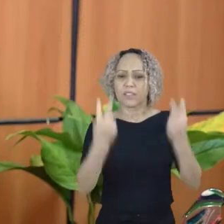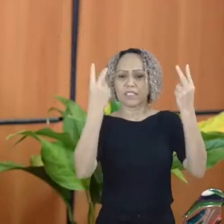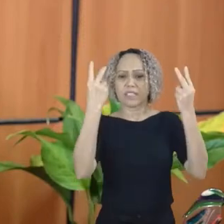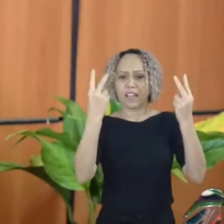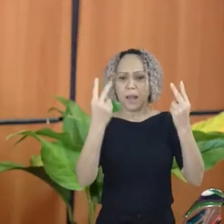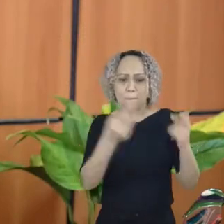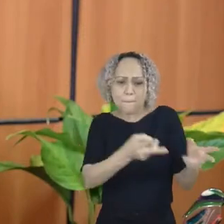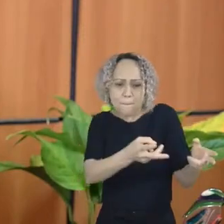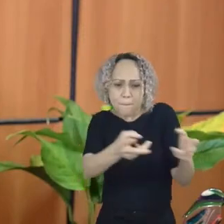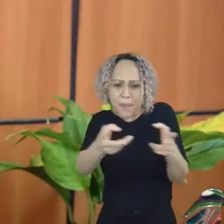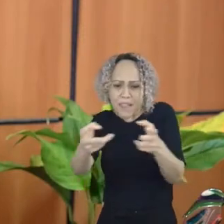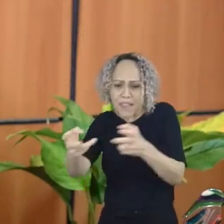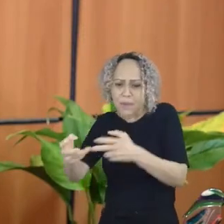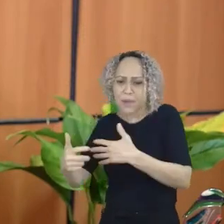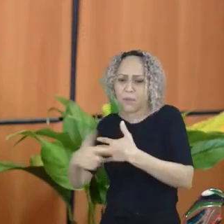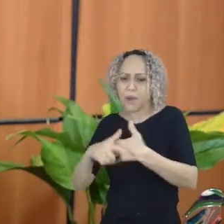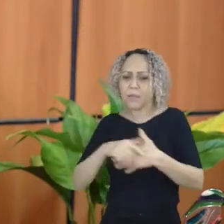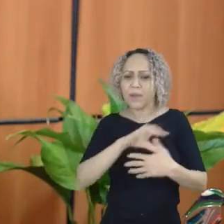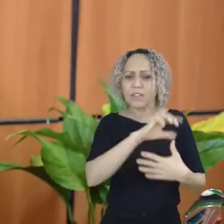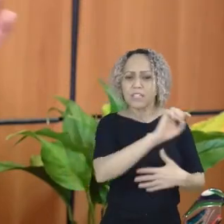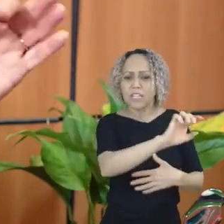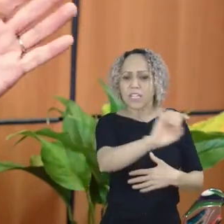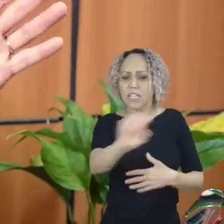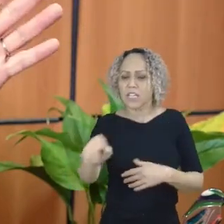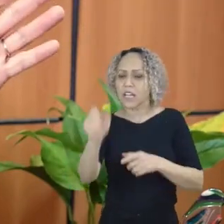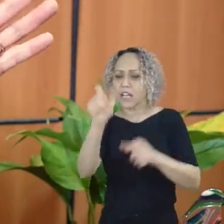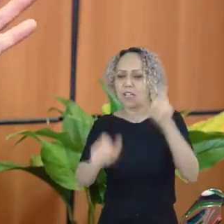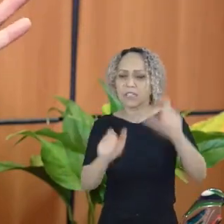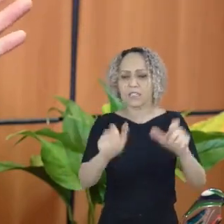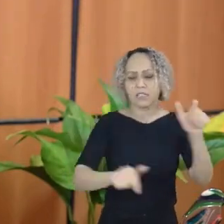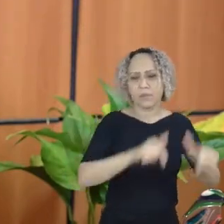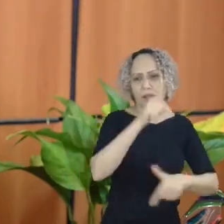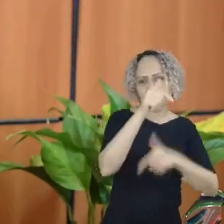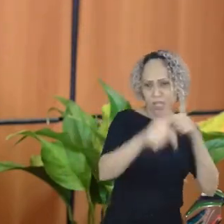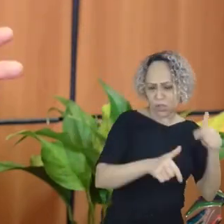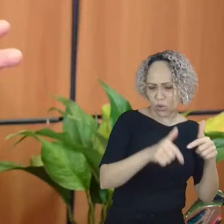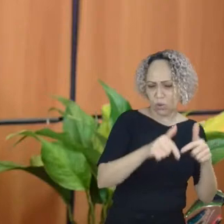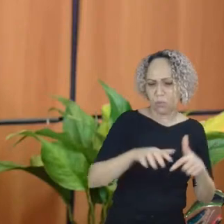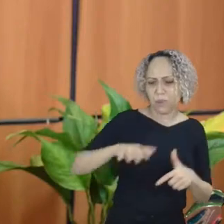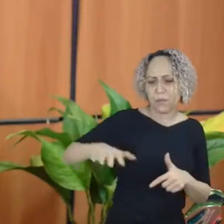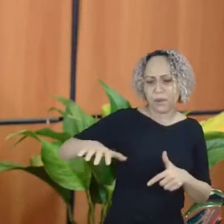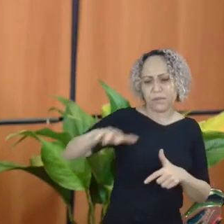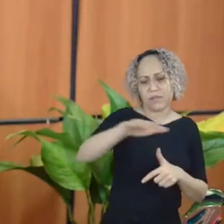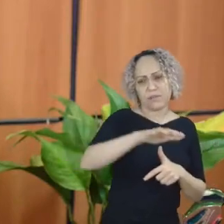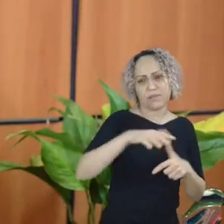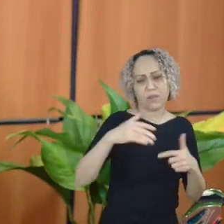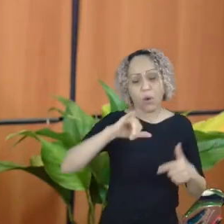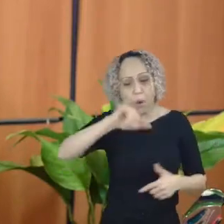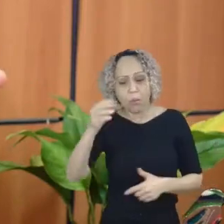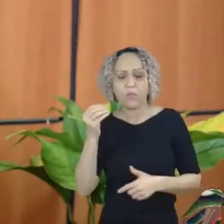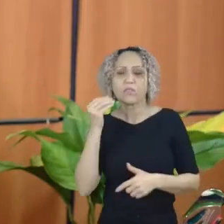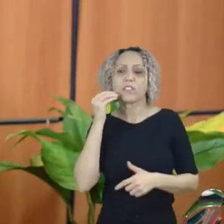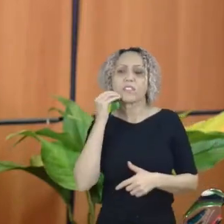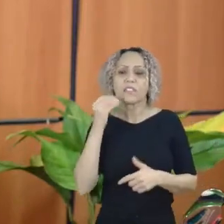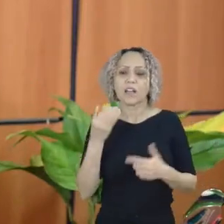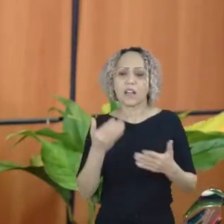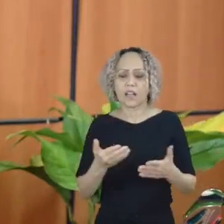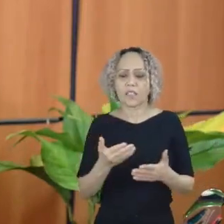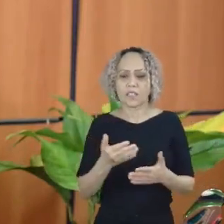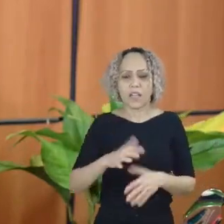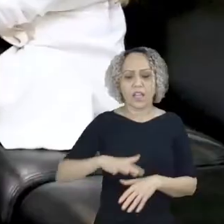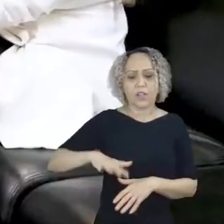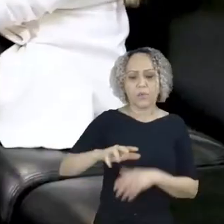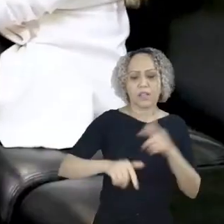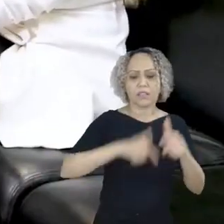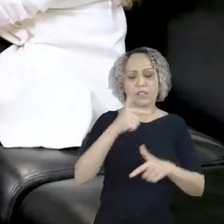cada trabalhador, cada trabalhadora nos mais variados segmentos, mais variadas oportunidades que o mercado